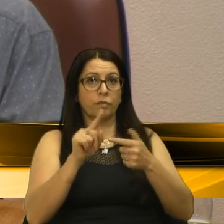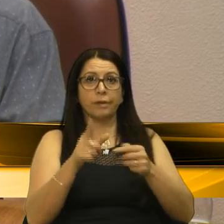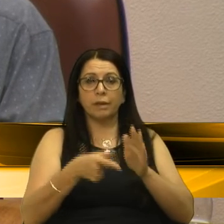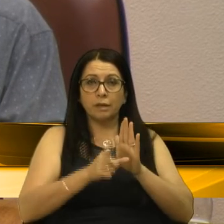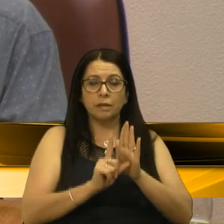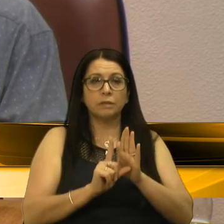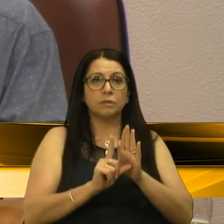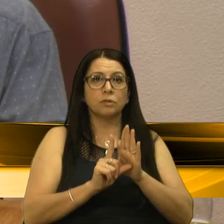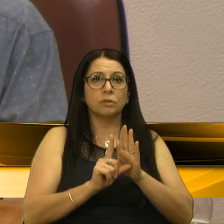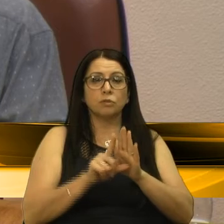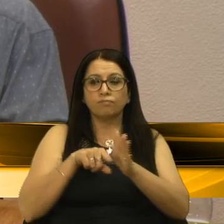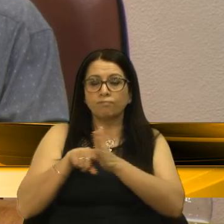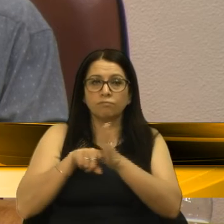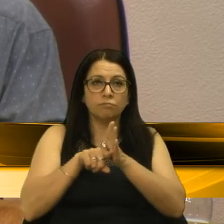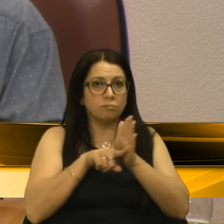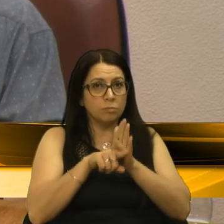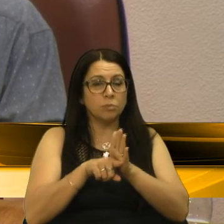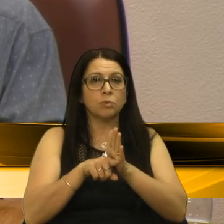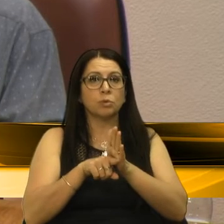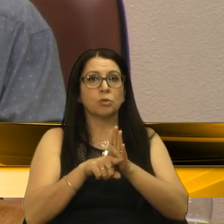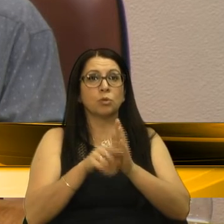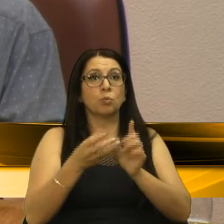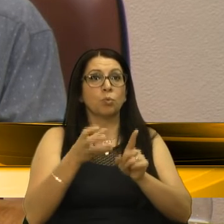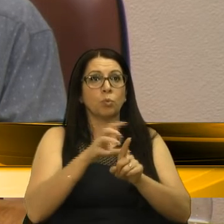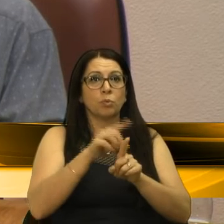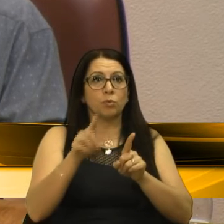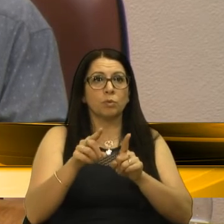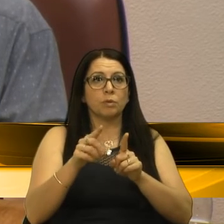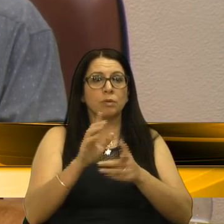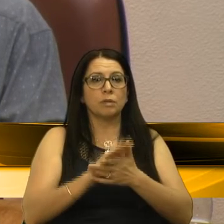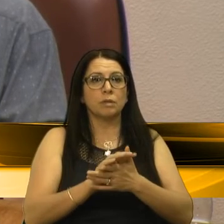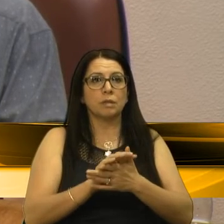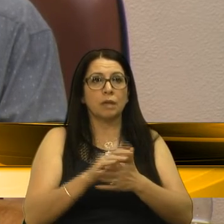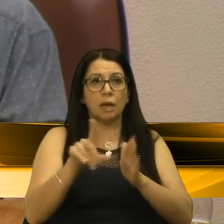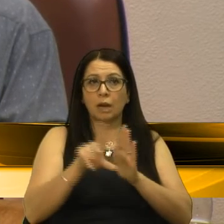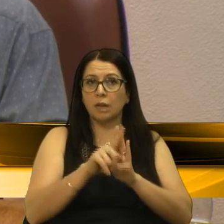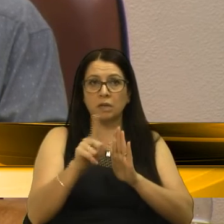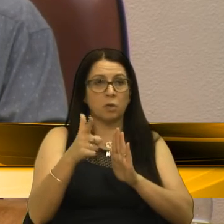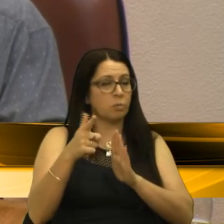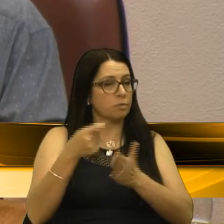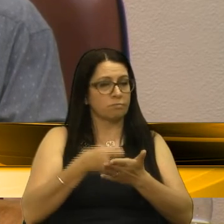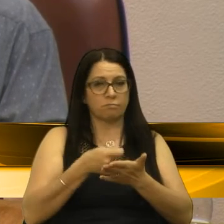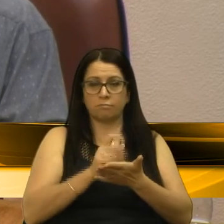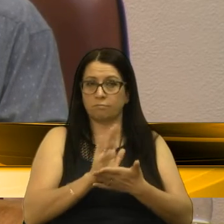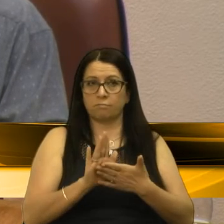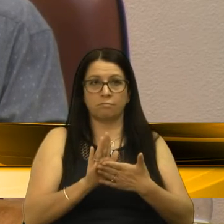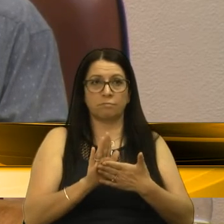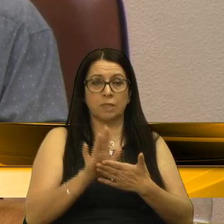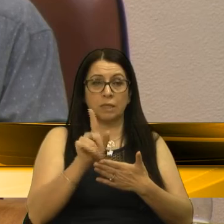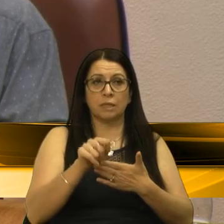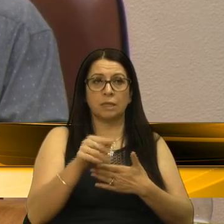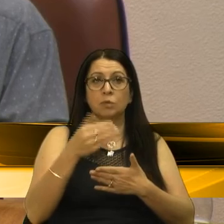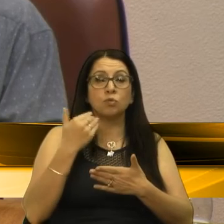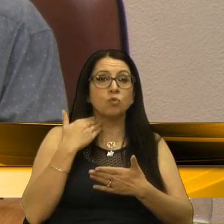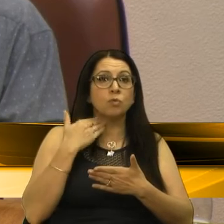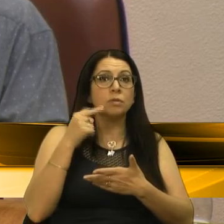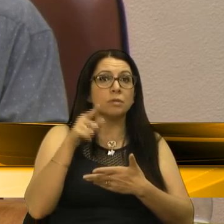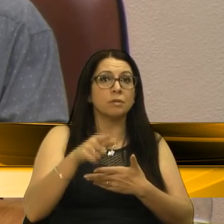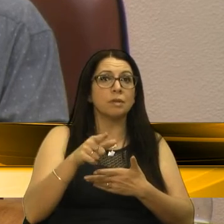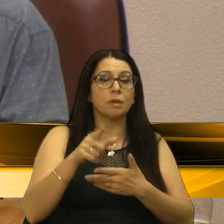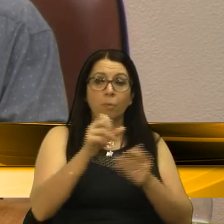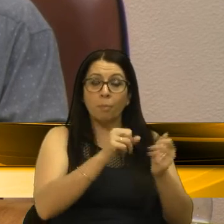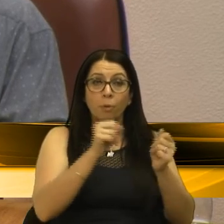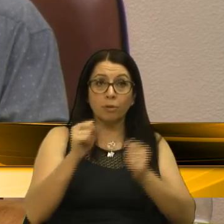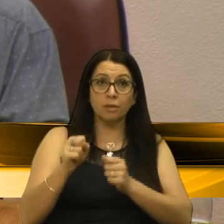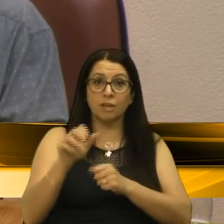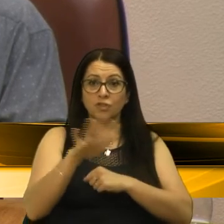prévia instauração do contraditório, caso contrário, a lei não o exigiria, já que o juiz é dado no exercício do